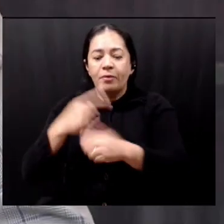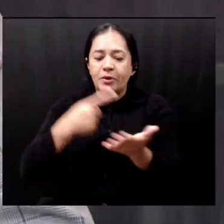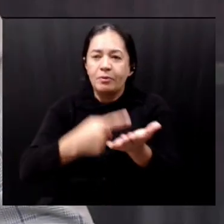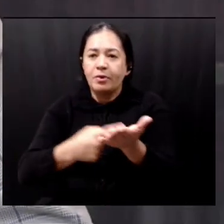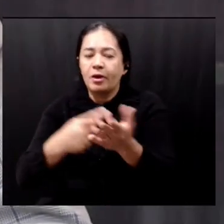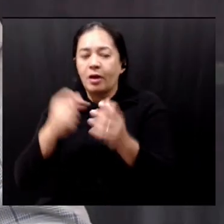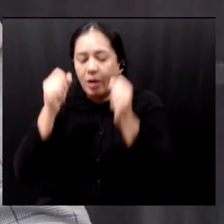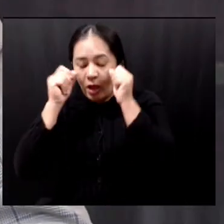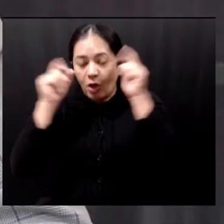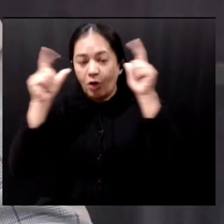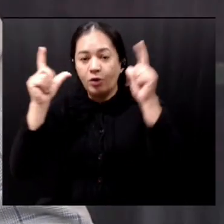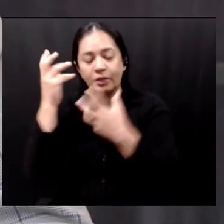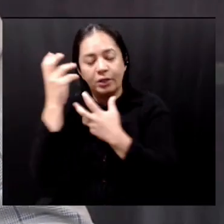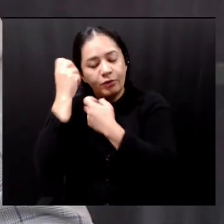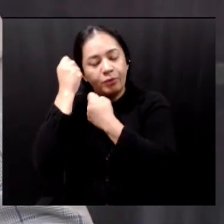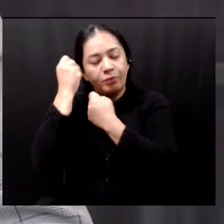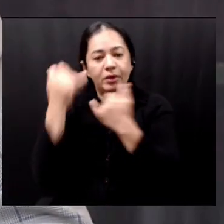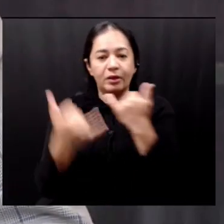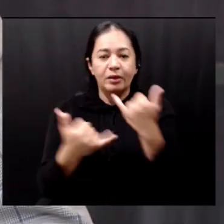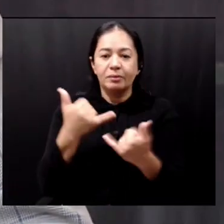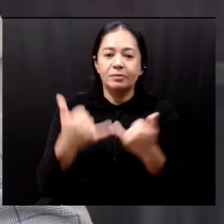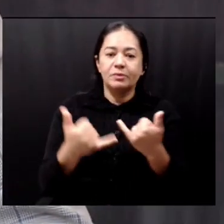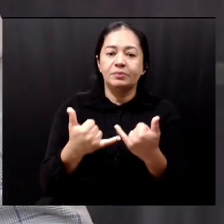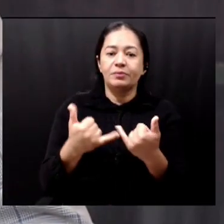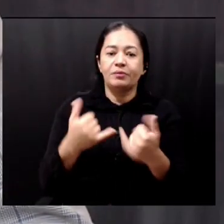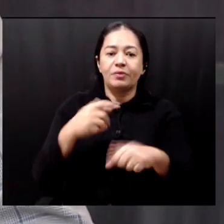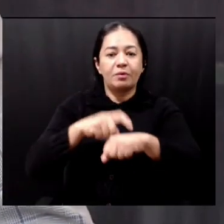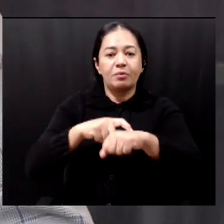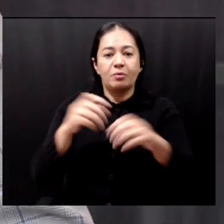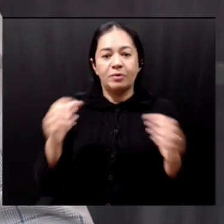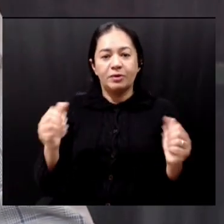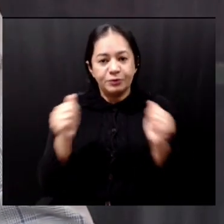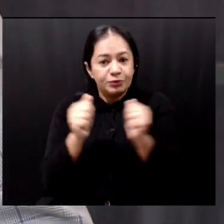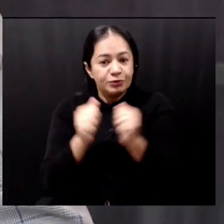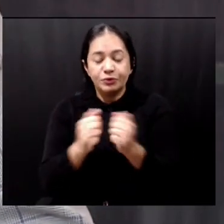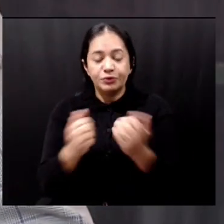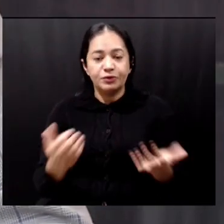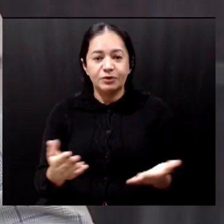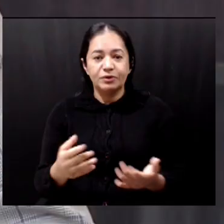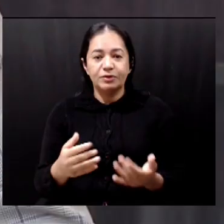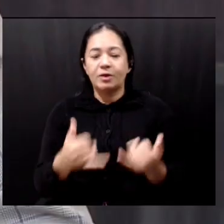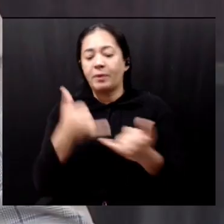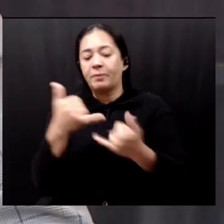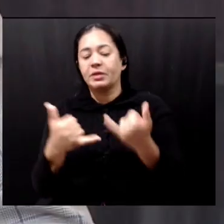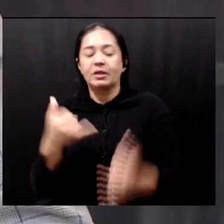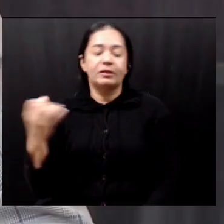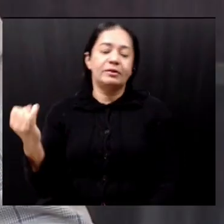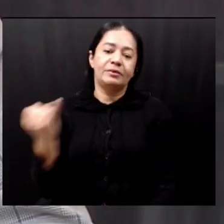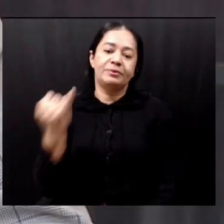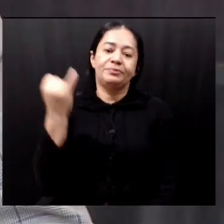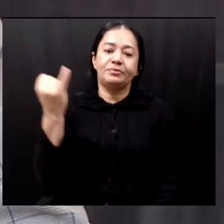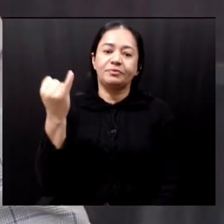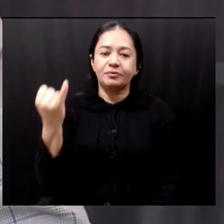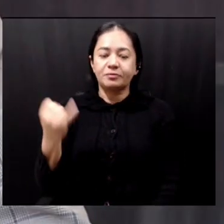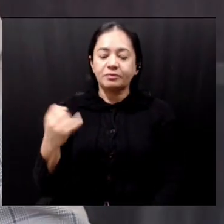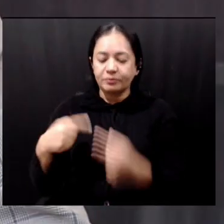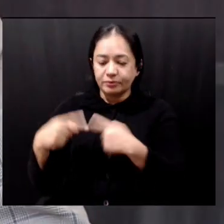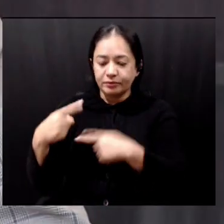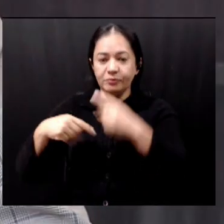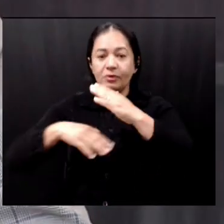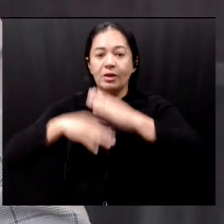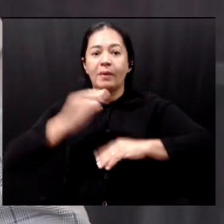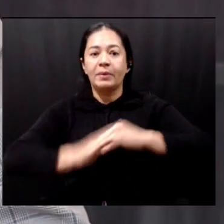brincar, né? E momentos ali de conjunto para brincadeira. Então, a brincadeira ela é super essencial, né? Ela desenvolve habilidades básicas ali da